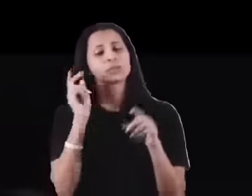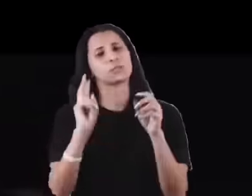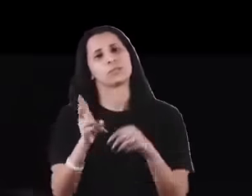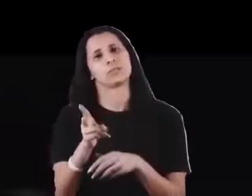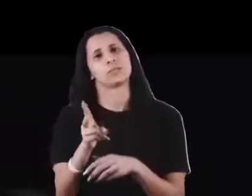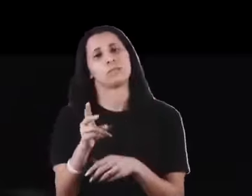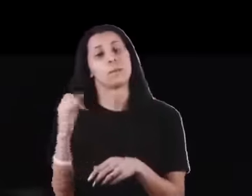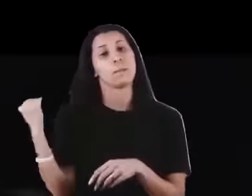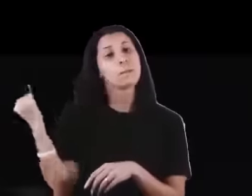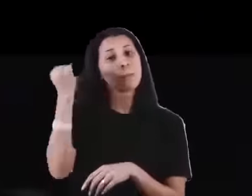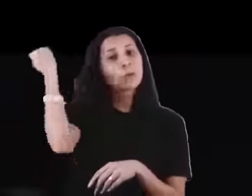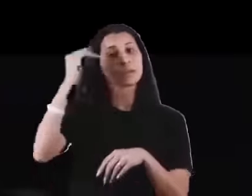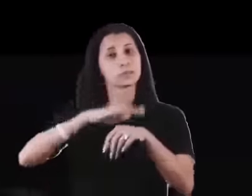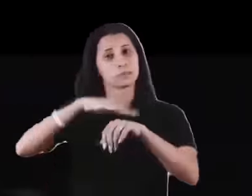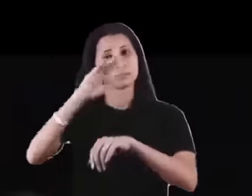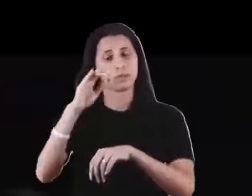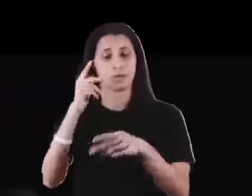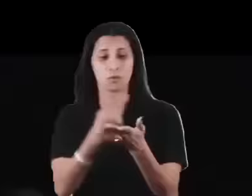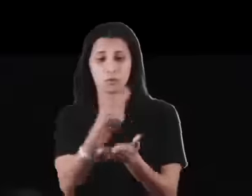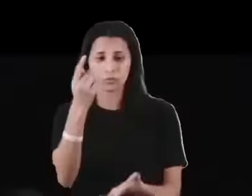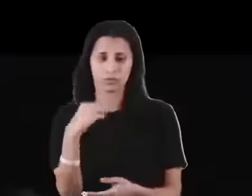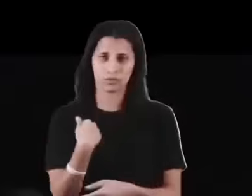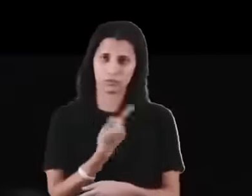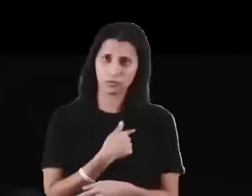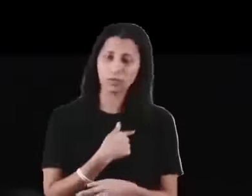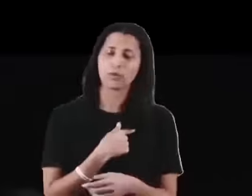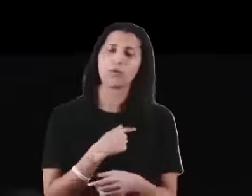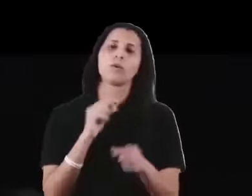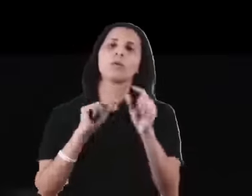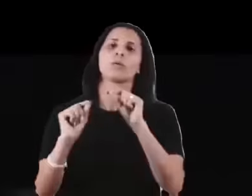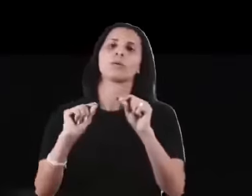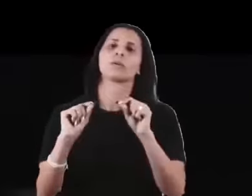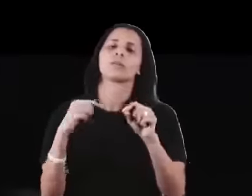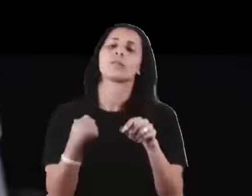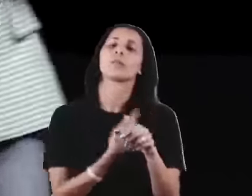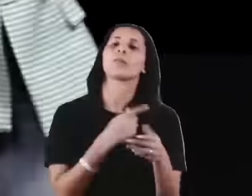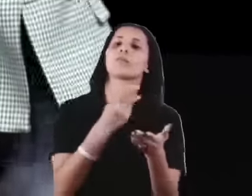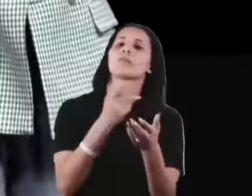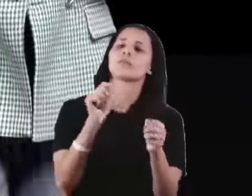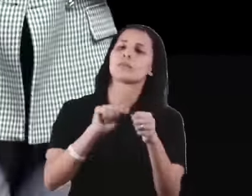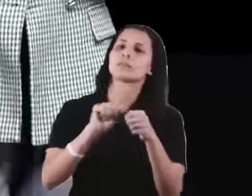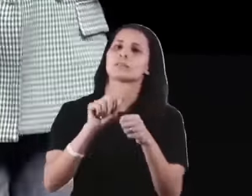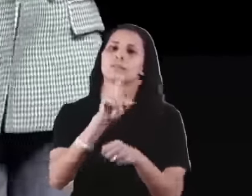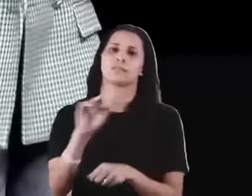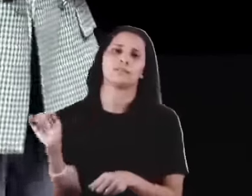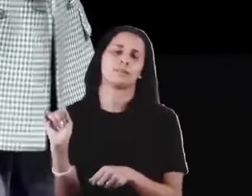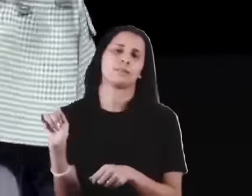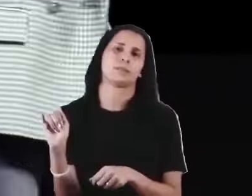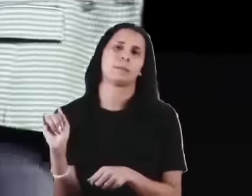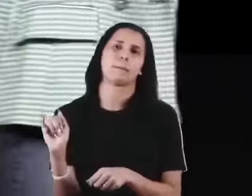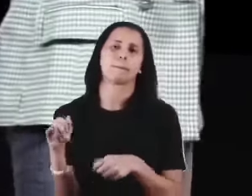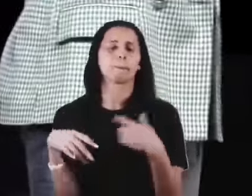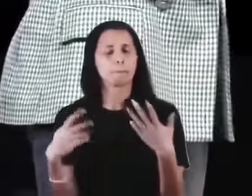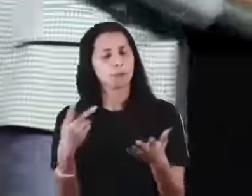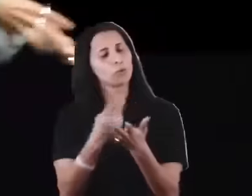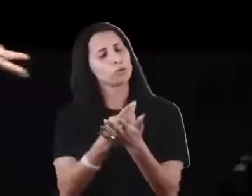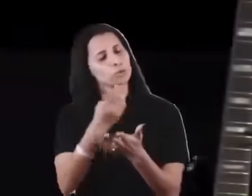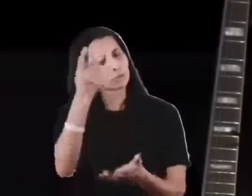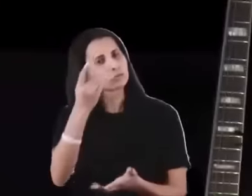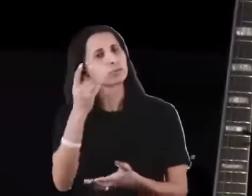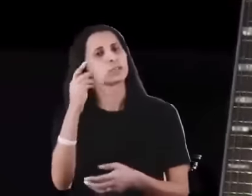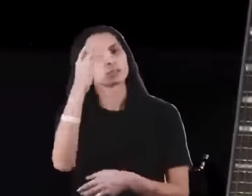importante do que o que acontece com a gente é o que a gente vai fazer com que acontece com a gente porque o que nos acontecem na vida de alguém pode